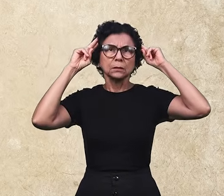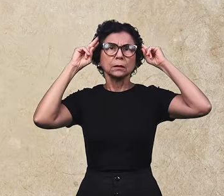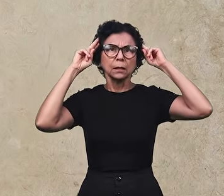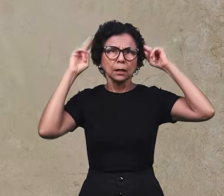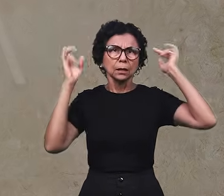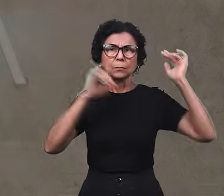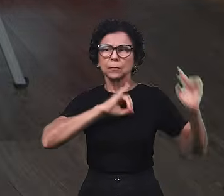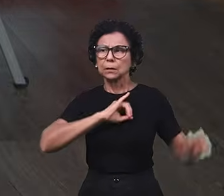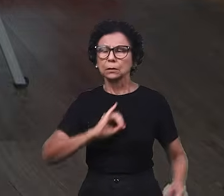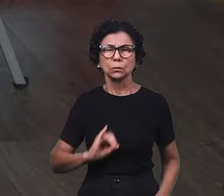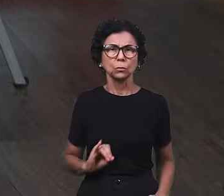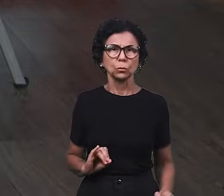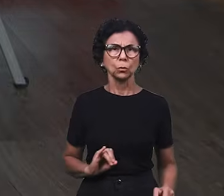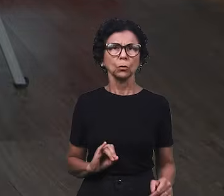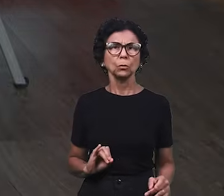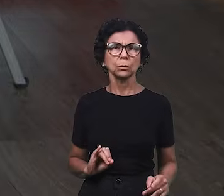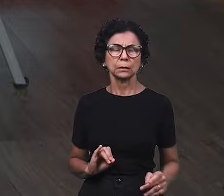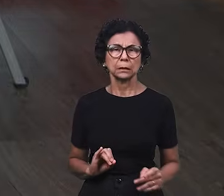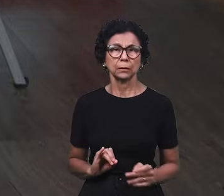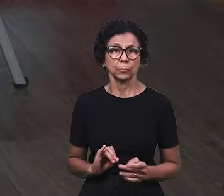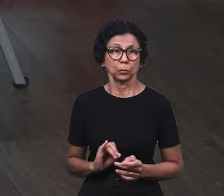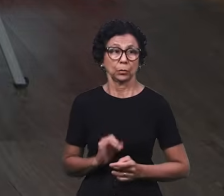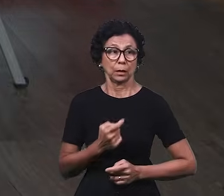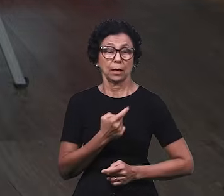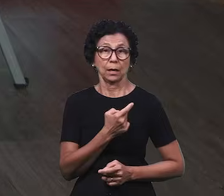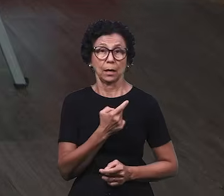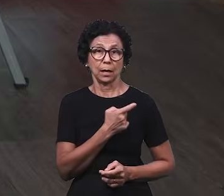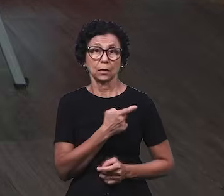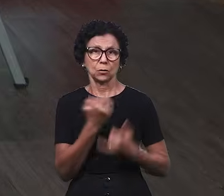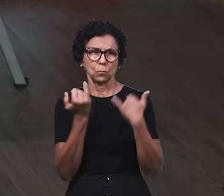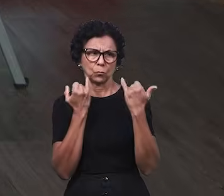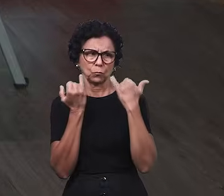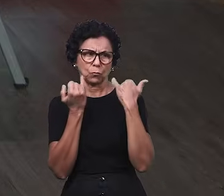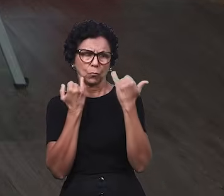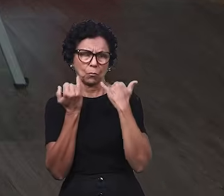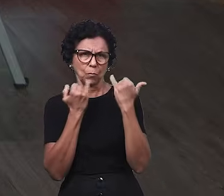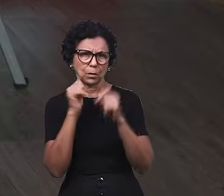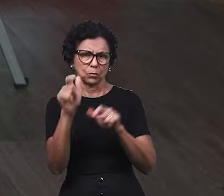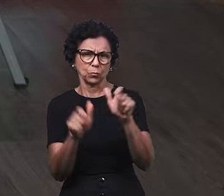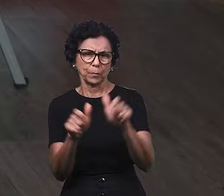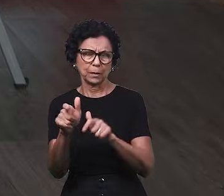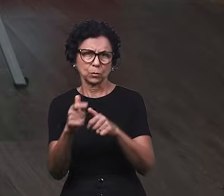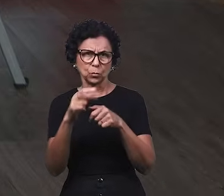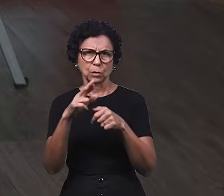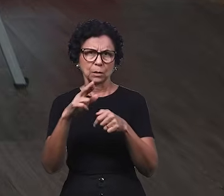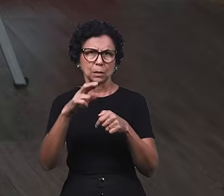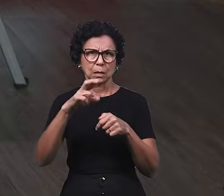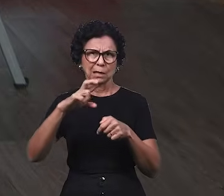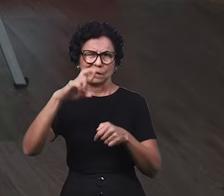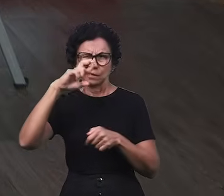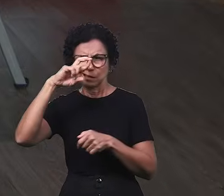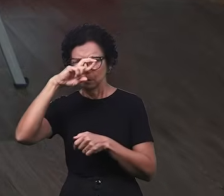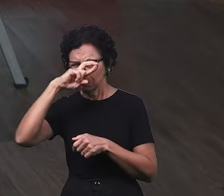comentar esse assunto. E como Herodes era um homem que tinha muitos informantes na cidade, era um